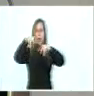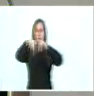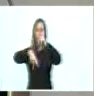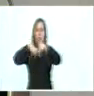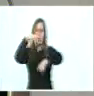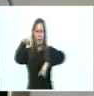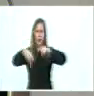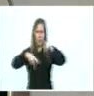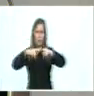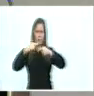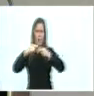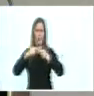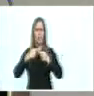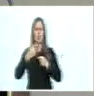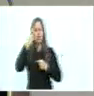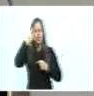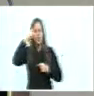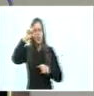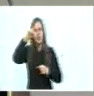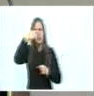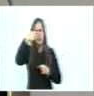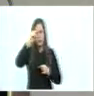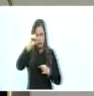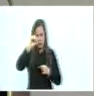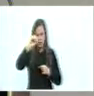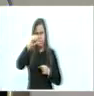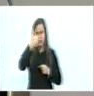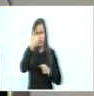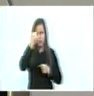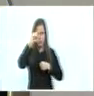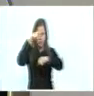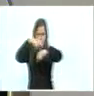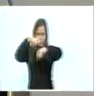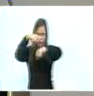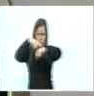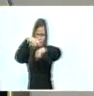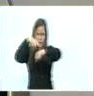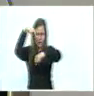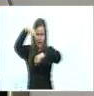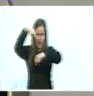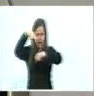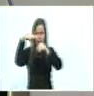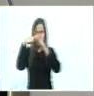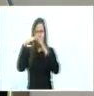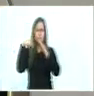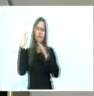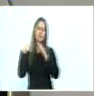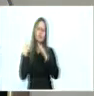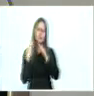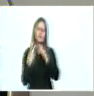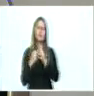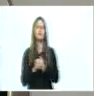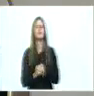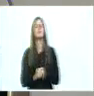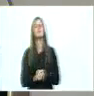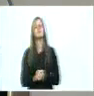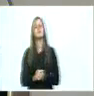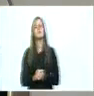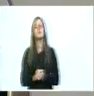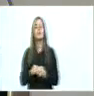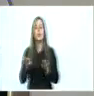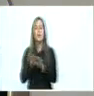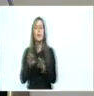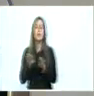no próximo dia 20, às 18 horas, aqui no plenário da Câmara, e com